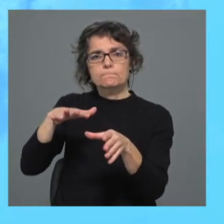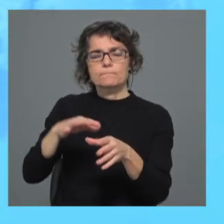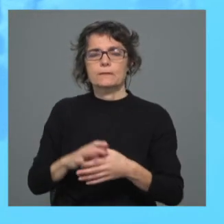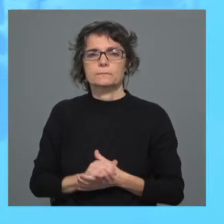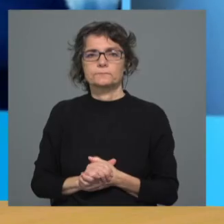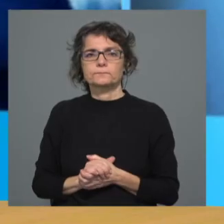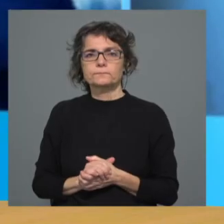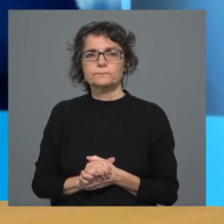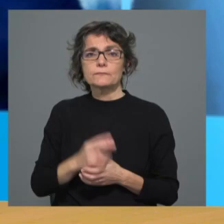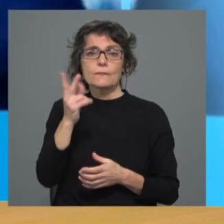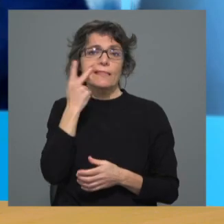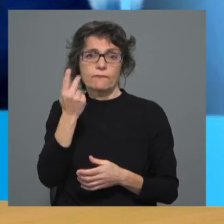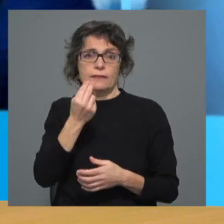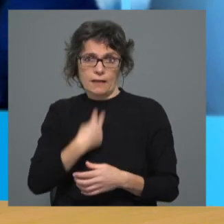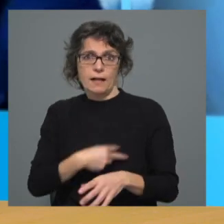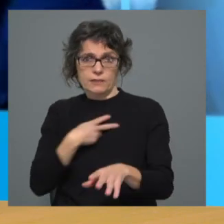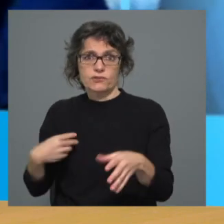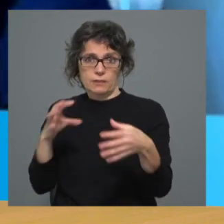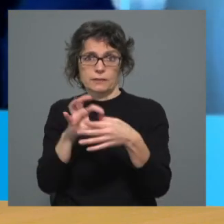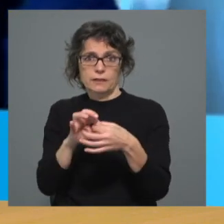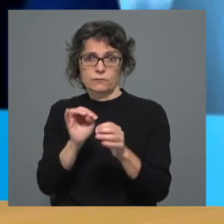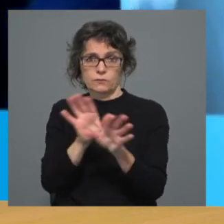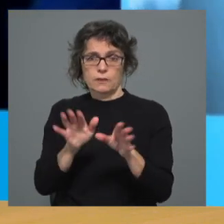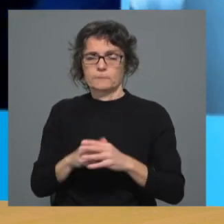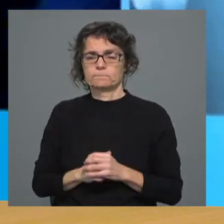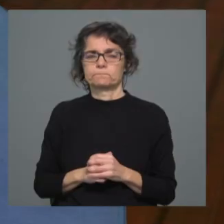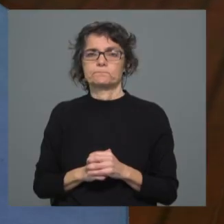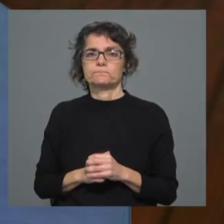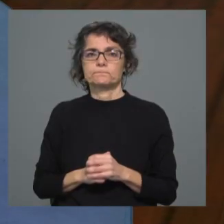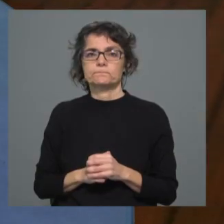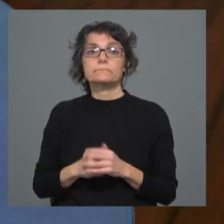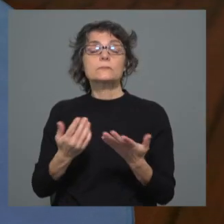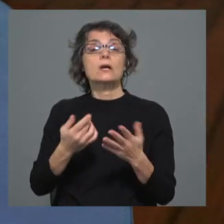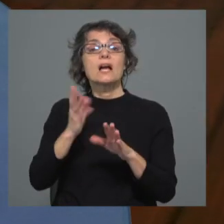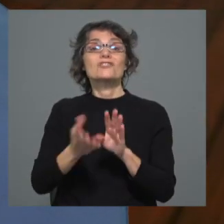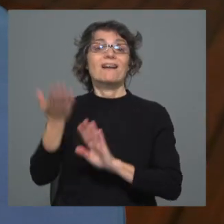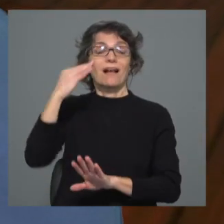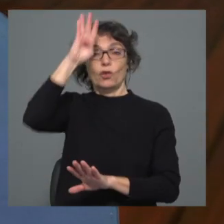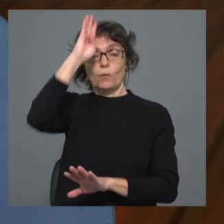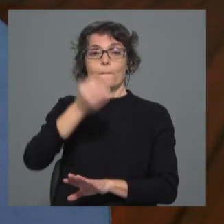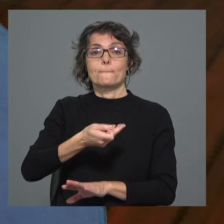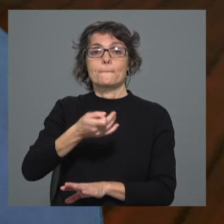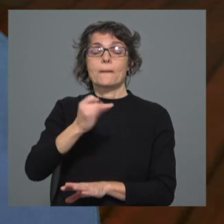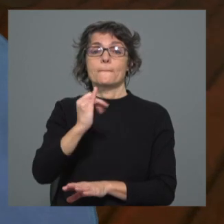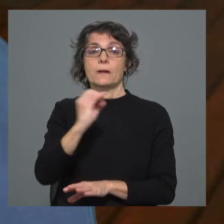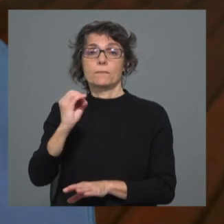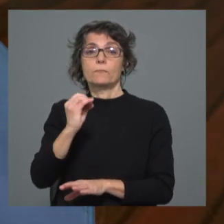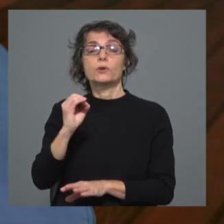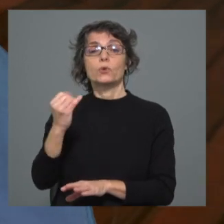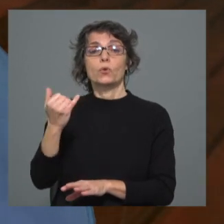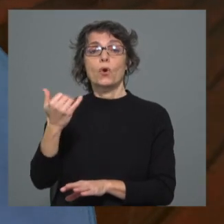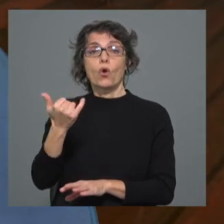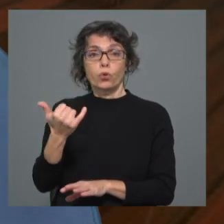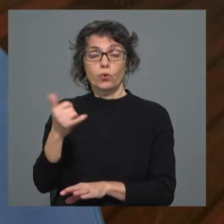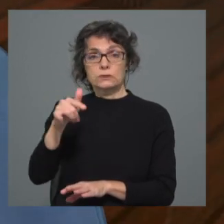A esse fogo, que já vinha desde o Papa Pio XII, com uma encíclica notável chamada Divina